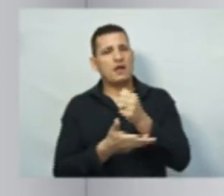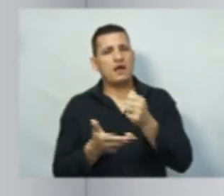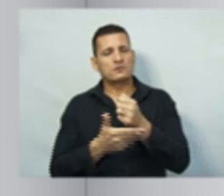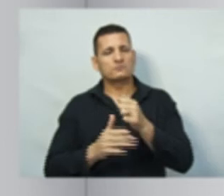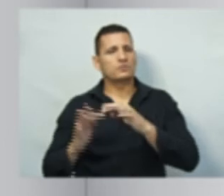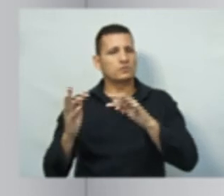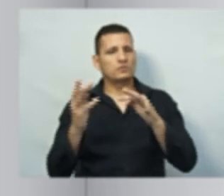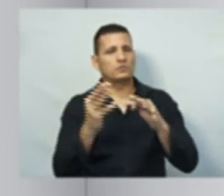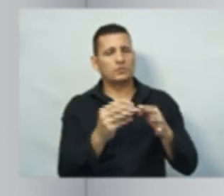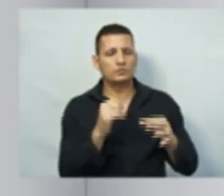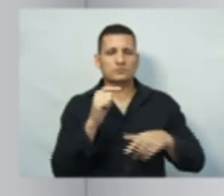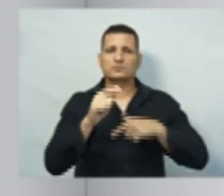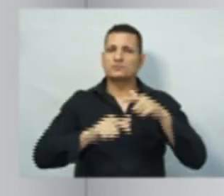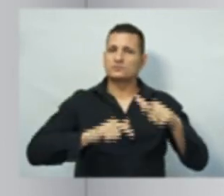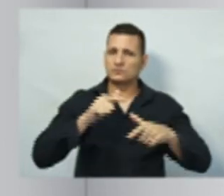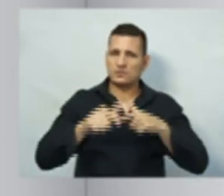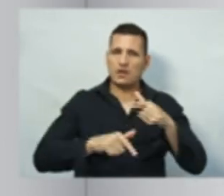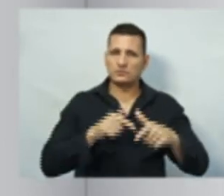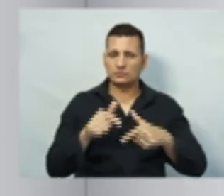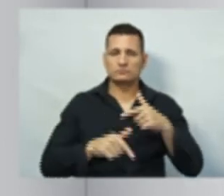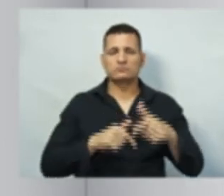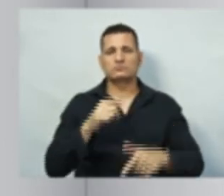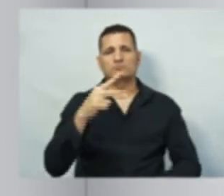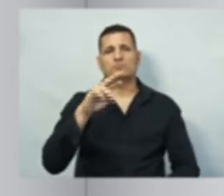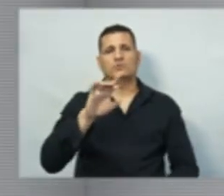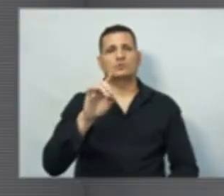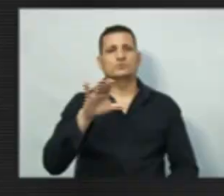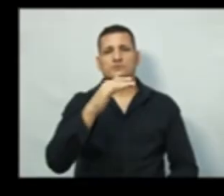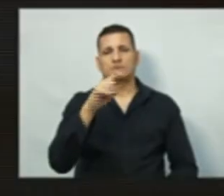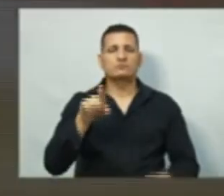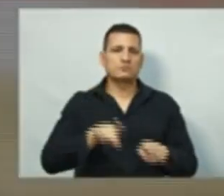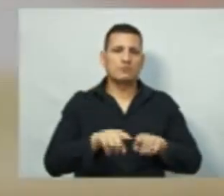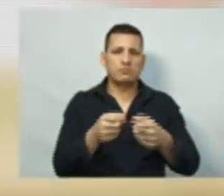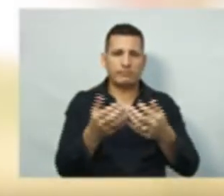de produção e distribuição de riquezas.